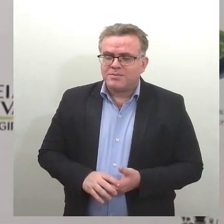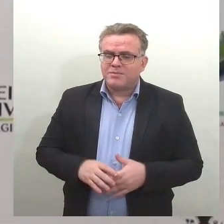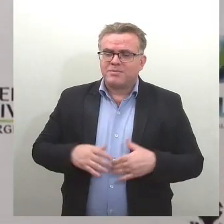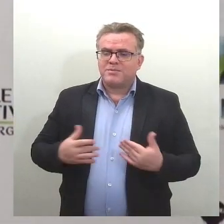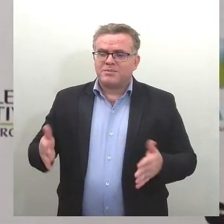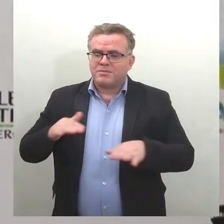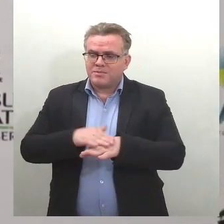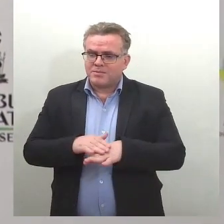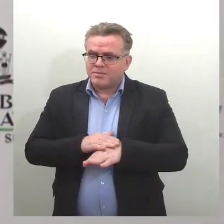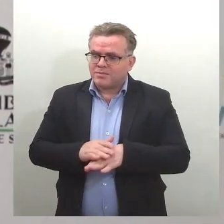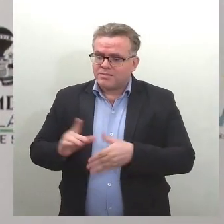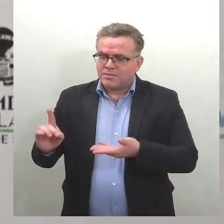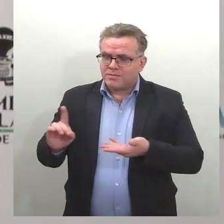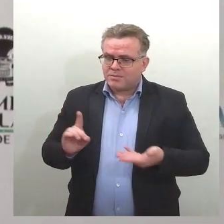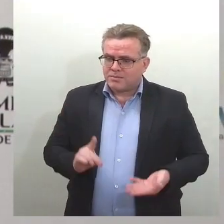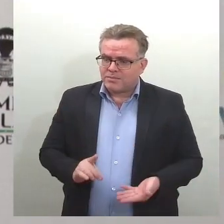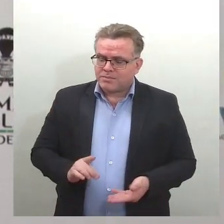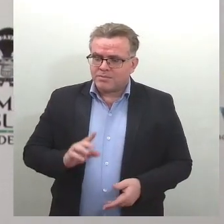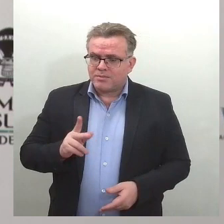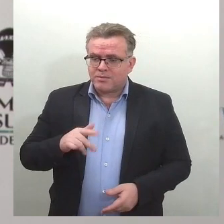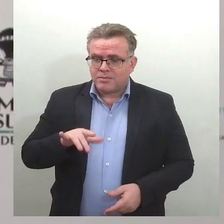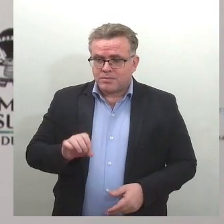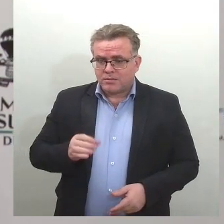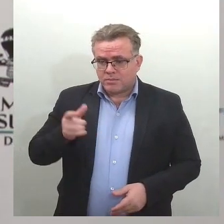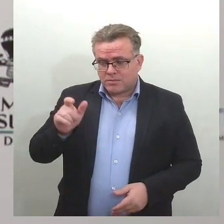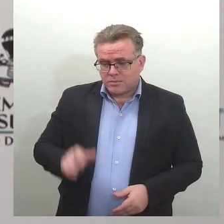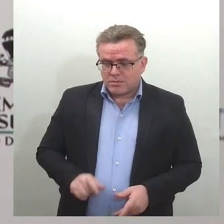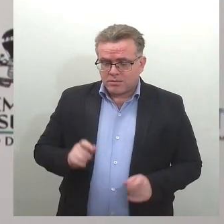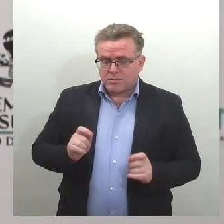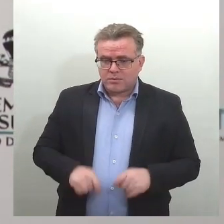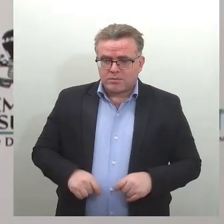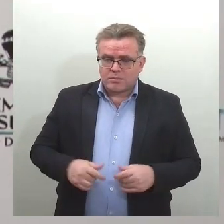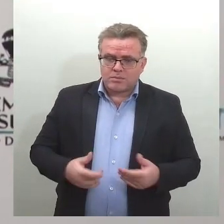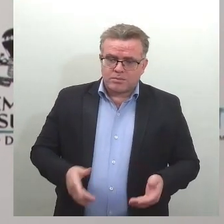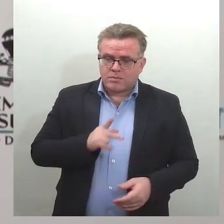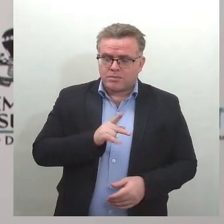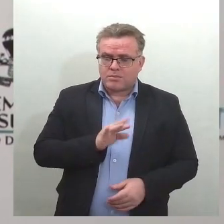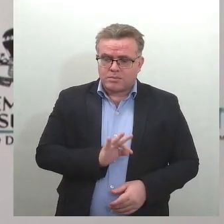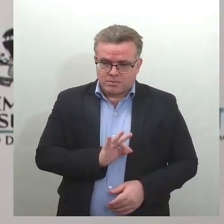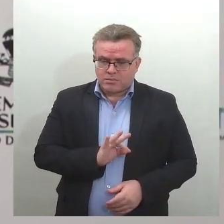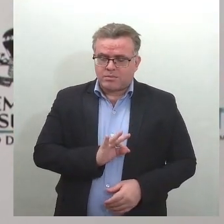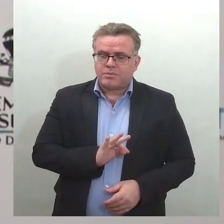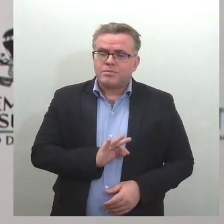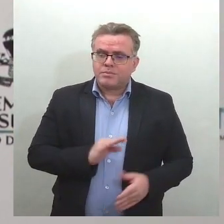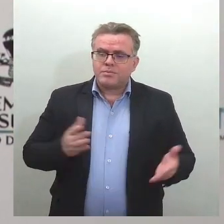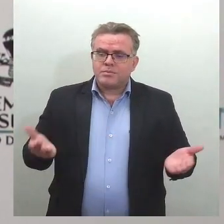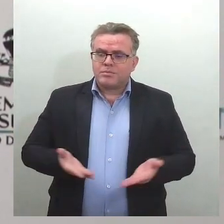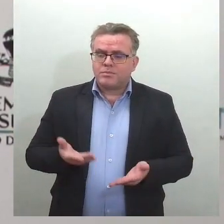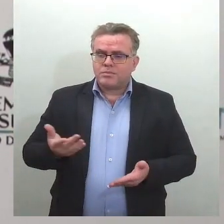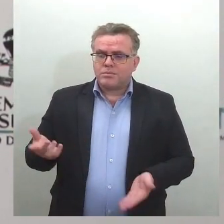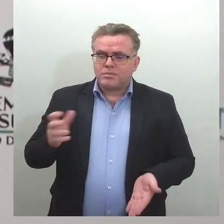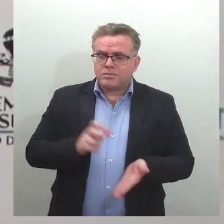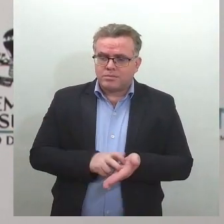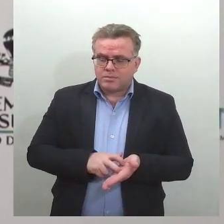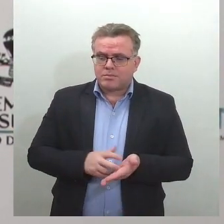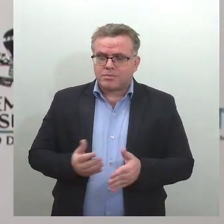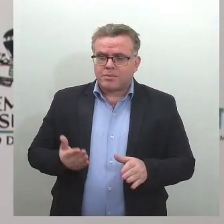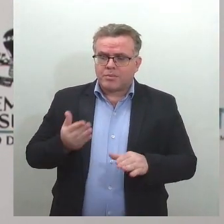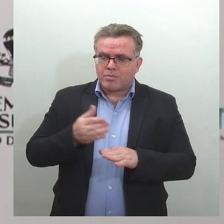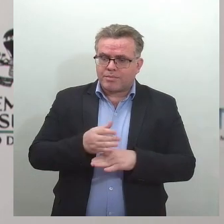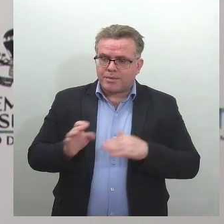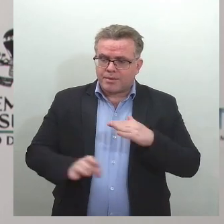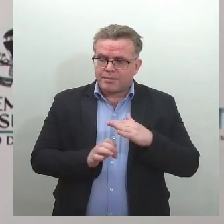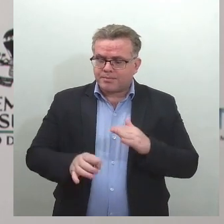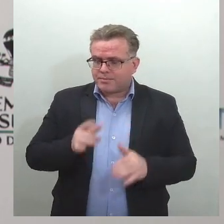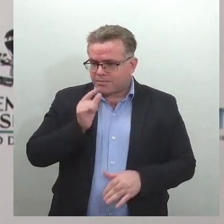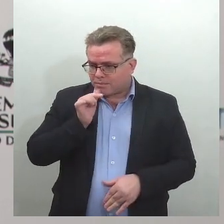do Correio, do Partido dos Trabalhadores. O deputado Chico esteve hoje pela manhã na DESO, né, que é a Companhia de Saneamento e Abastecimento de Água